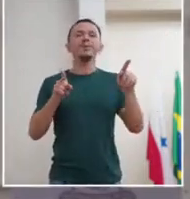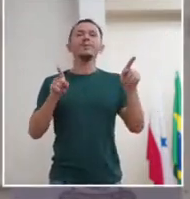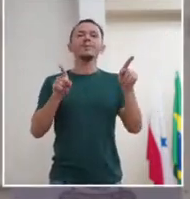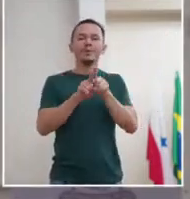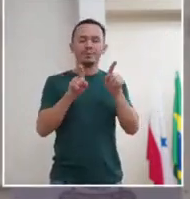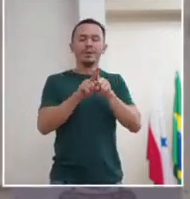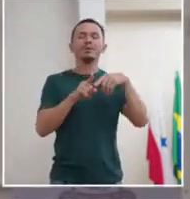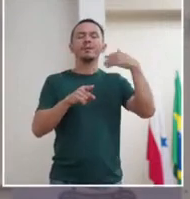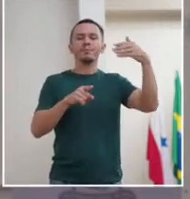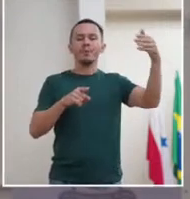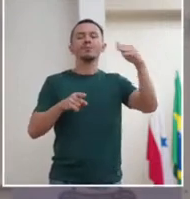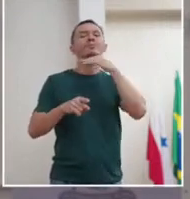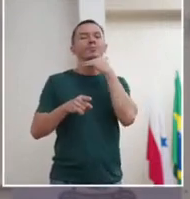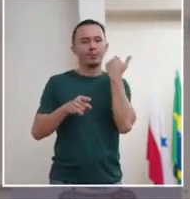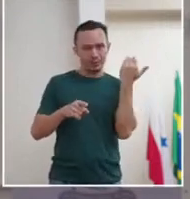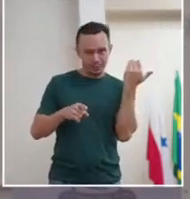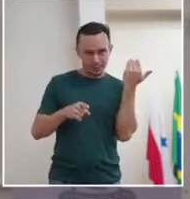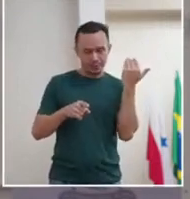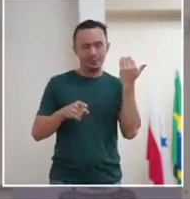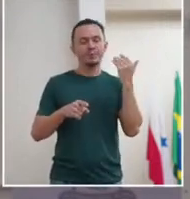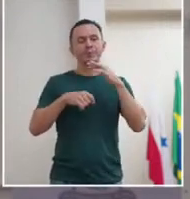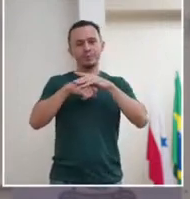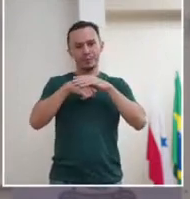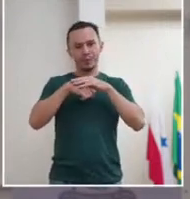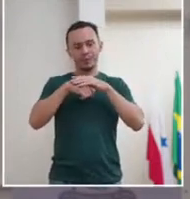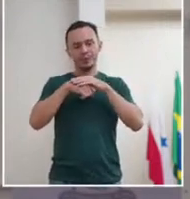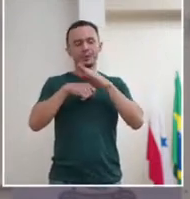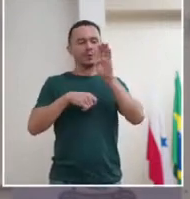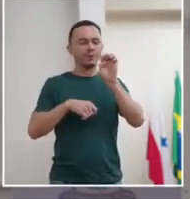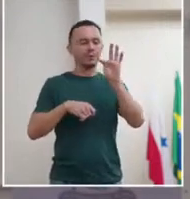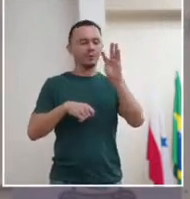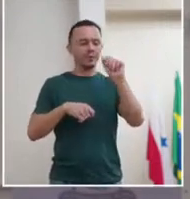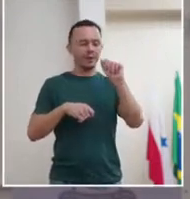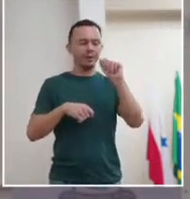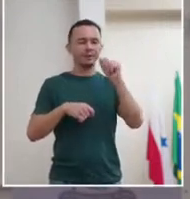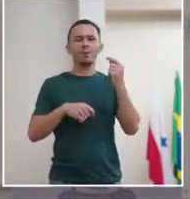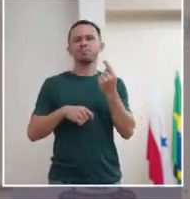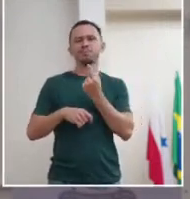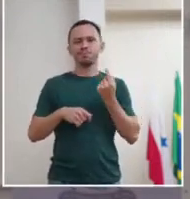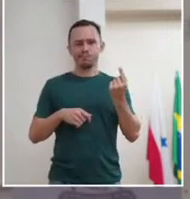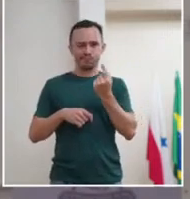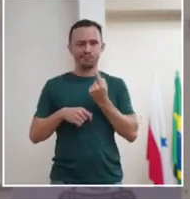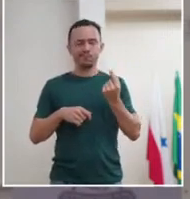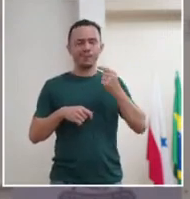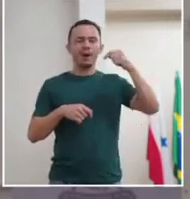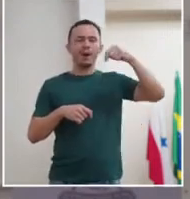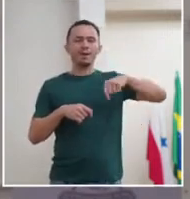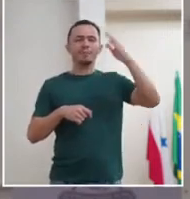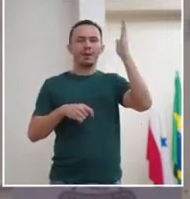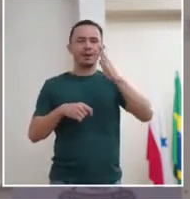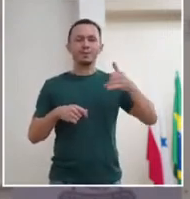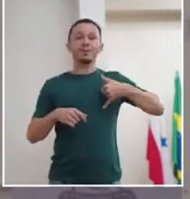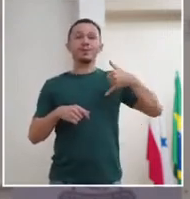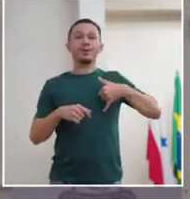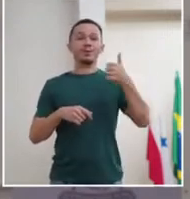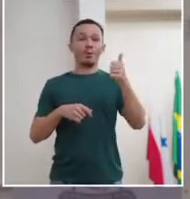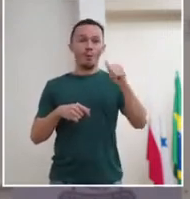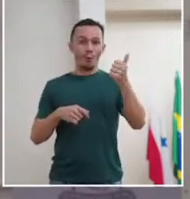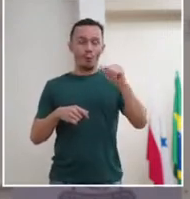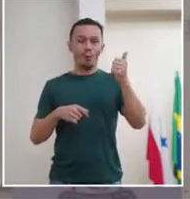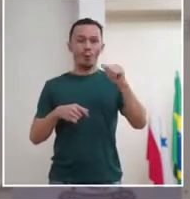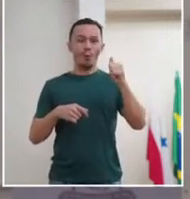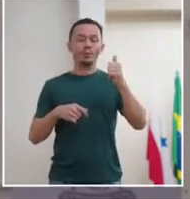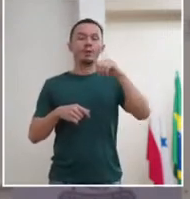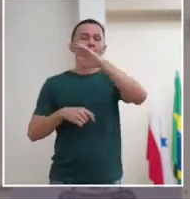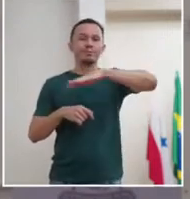nunca ter reencontrado Jenny, e deixando Berta sozinha e órfã no Brasil aos 11 anos de idade, na comunidade